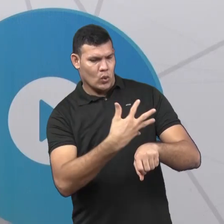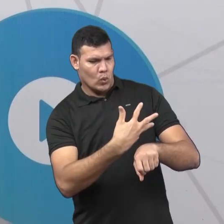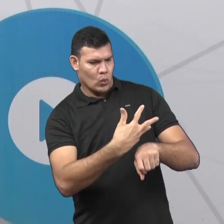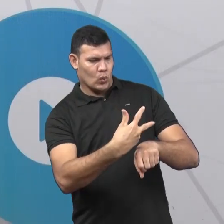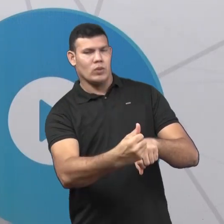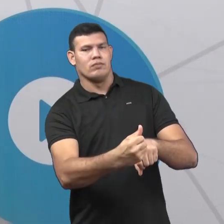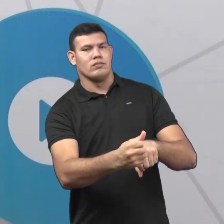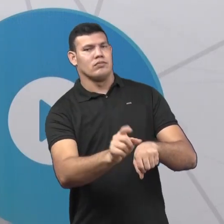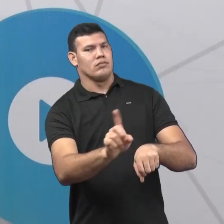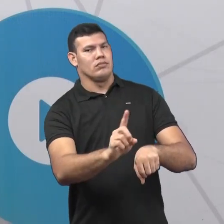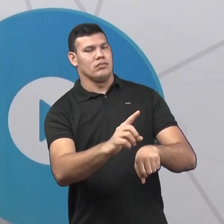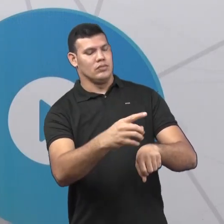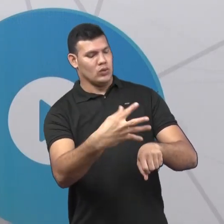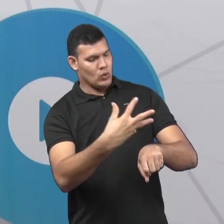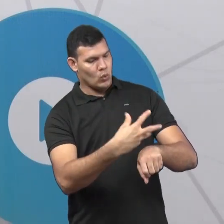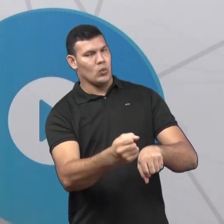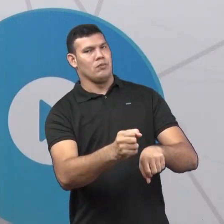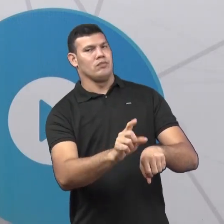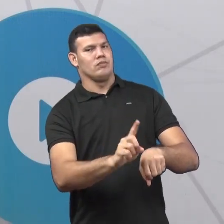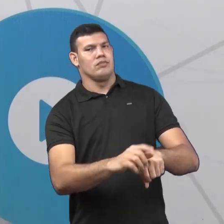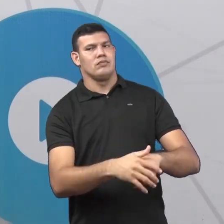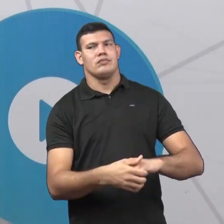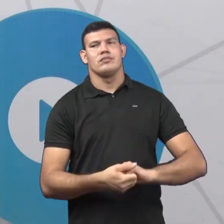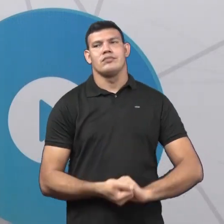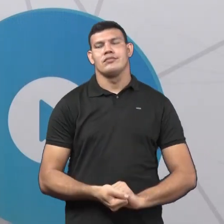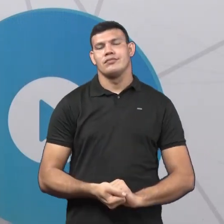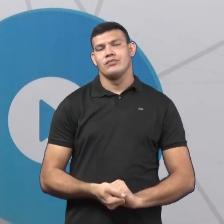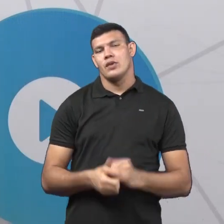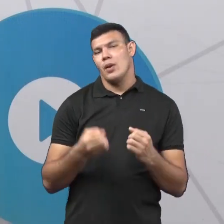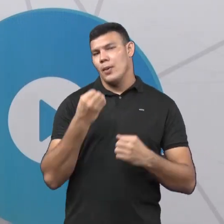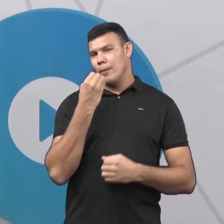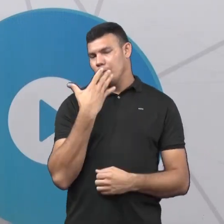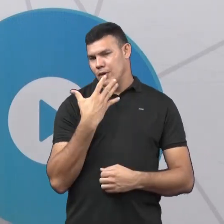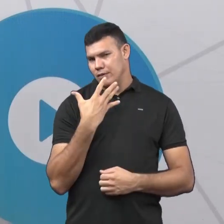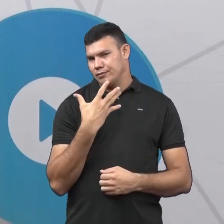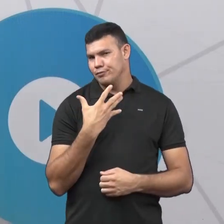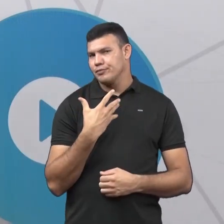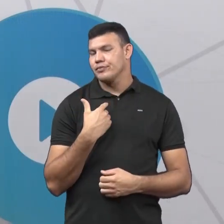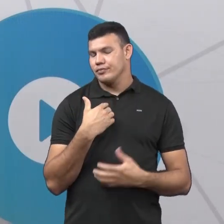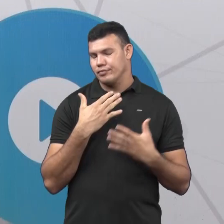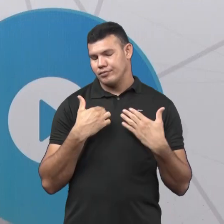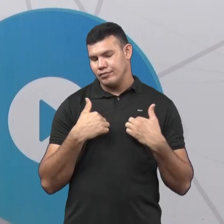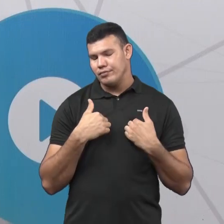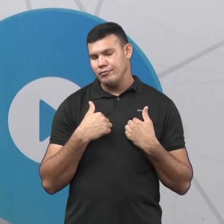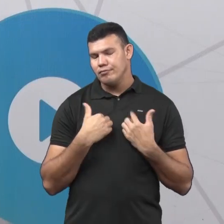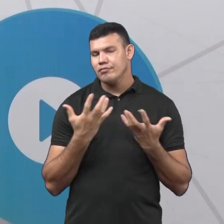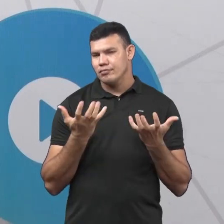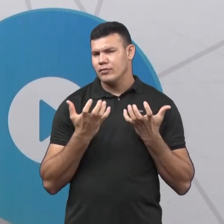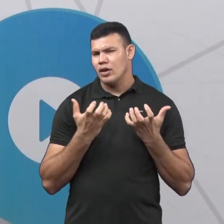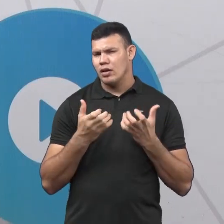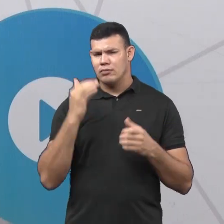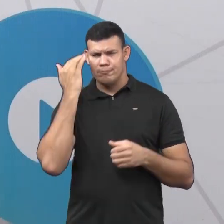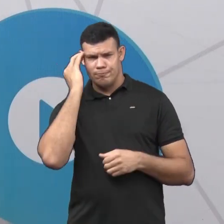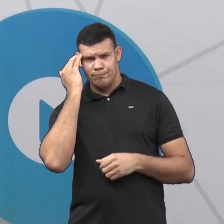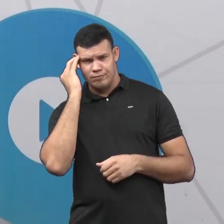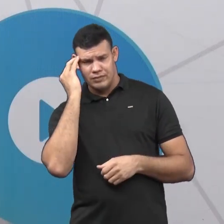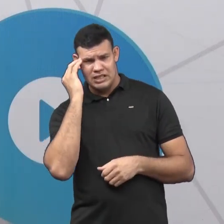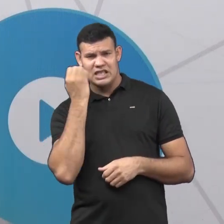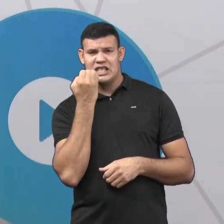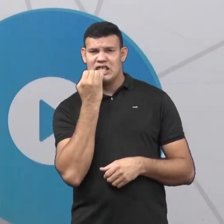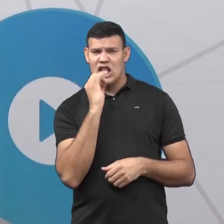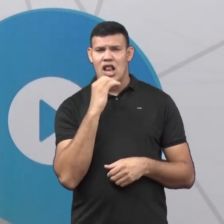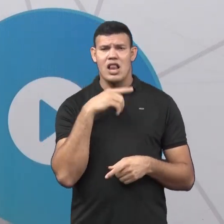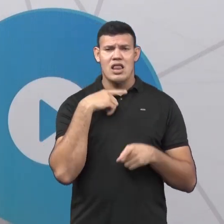passe por hemorragias. Bom, pessoal, espero que vocês tenham compreendido. Caso vocês tenham